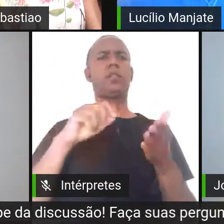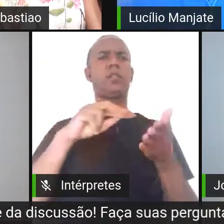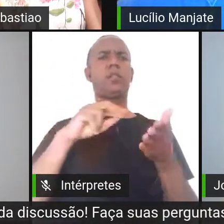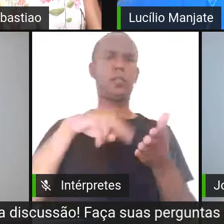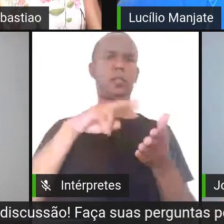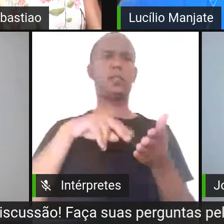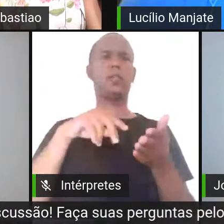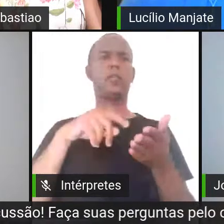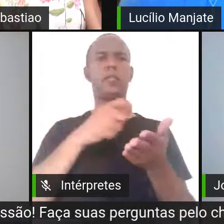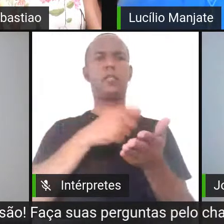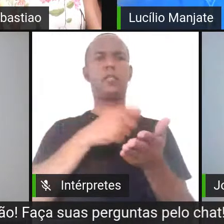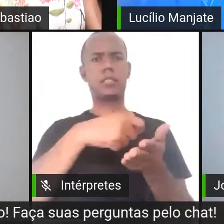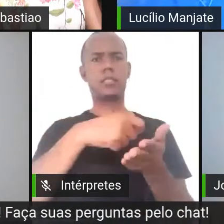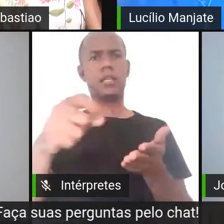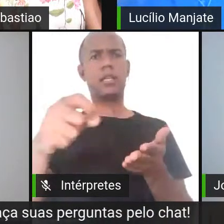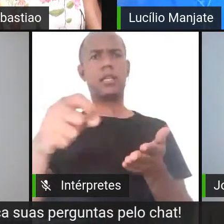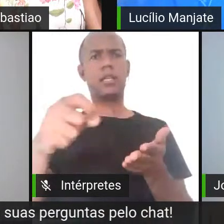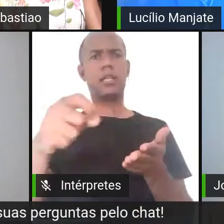editoras.